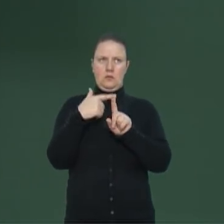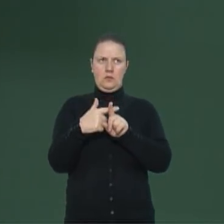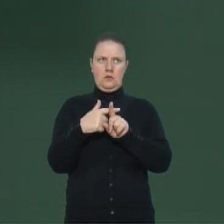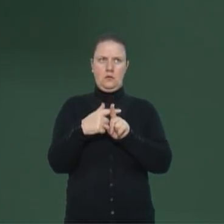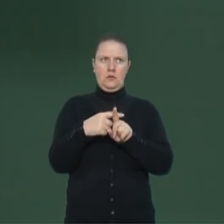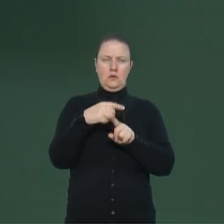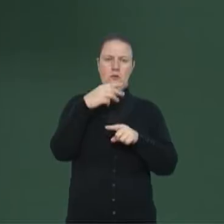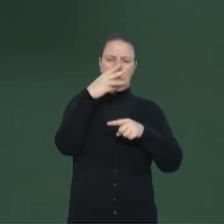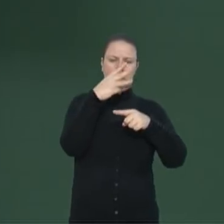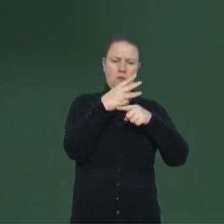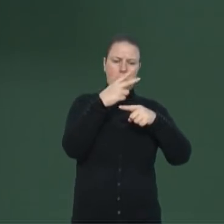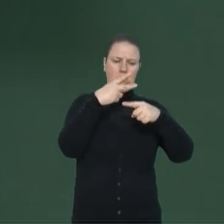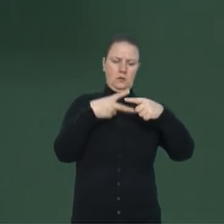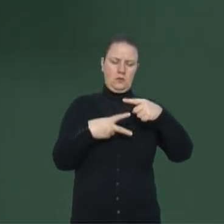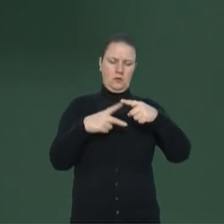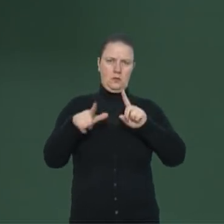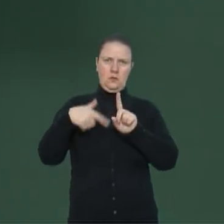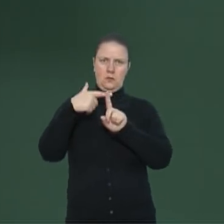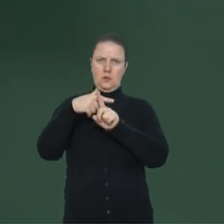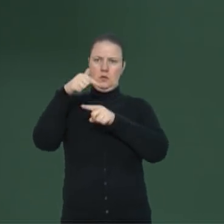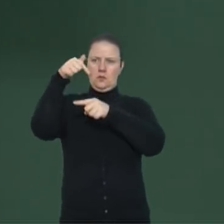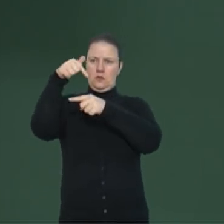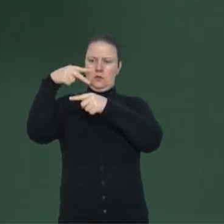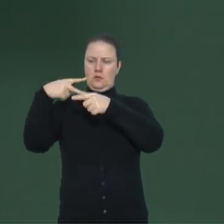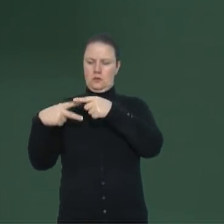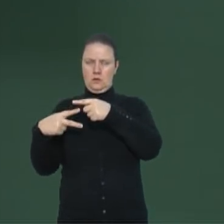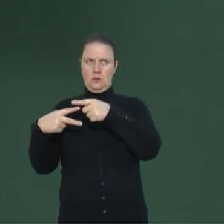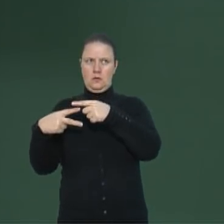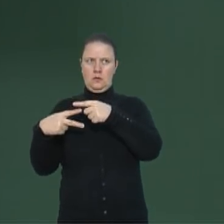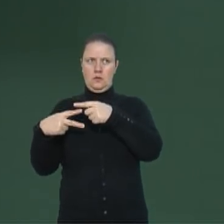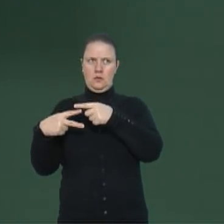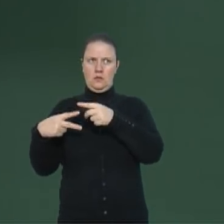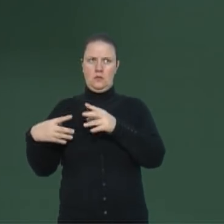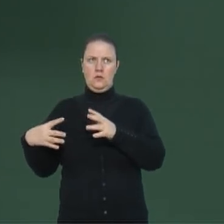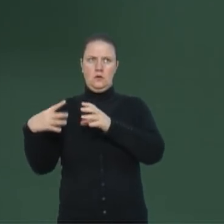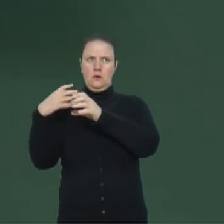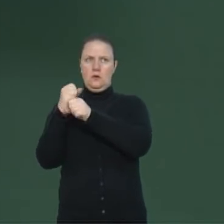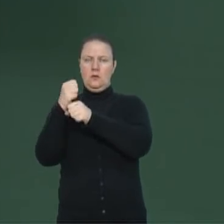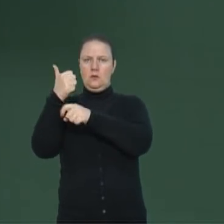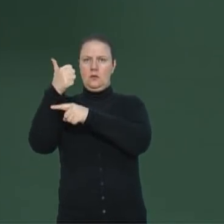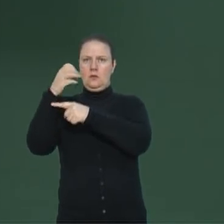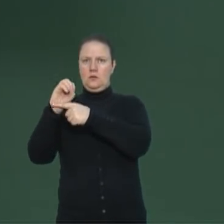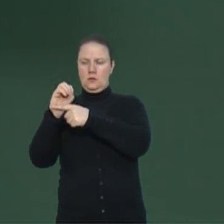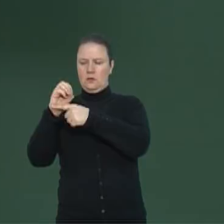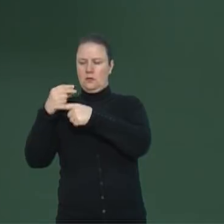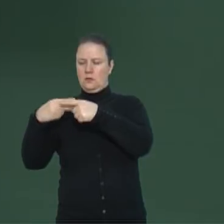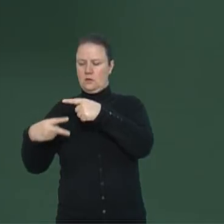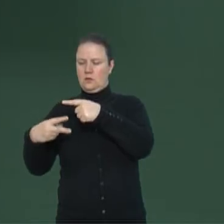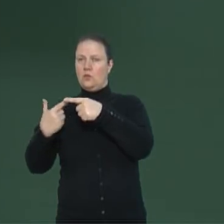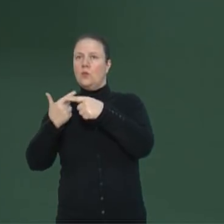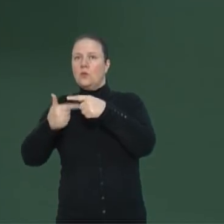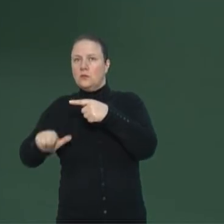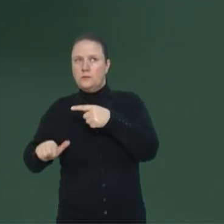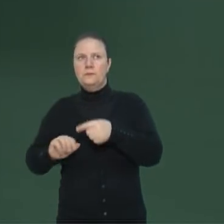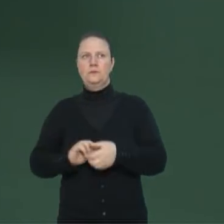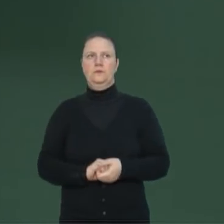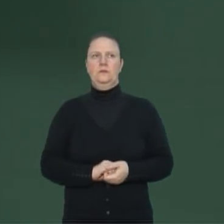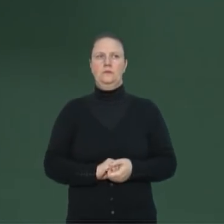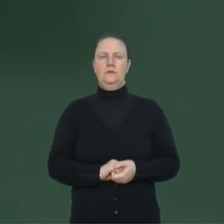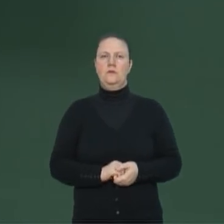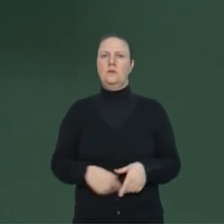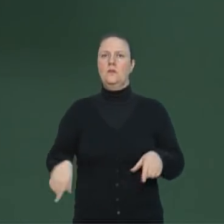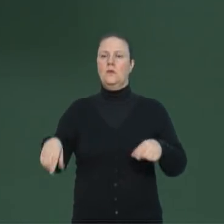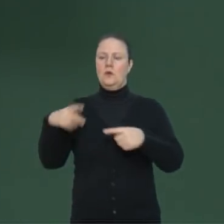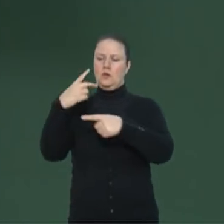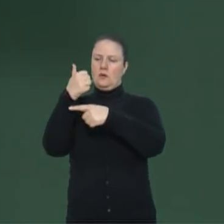meios mais 7 meios, vai ficar 3 mais 7, 10, repete o denominador que é 2. Fica 10 meios que é 5, né? 10 divididos por